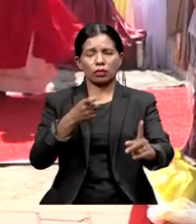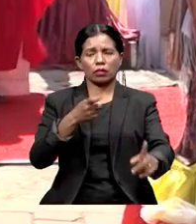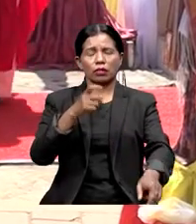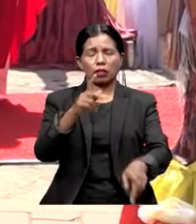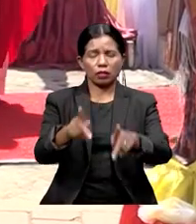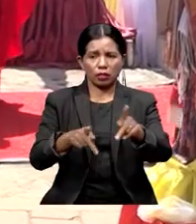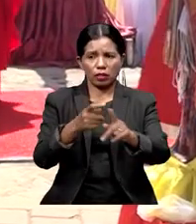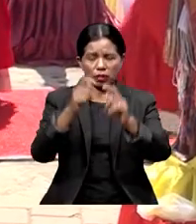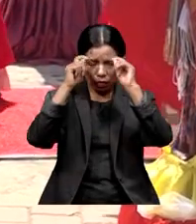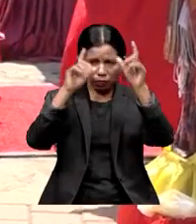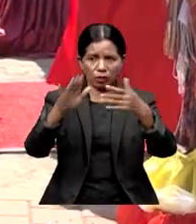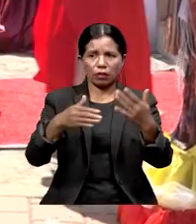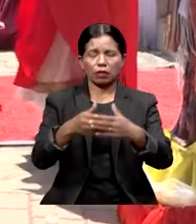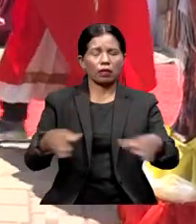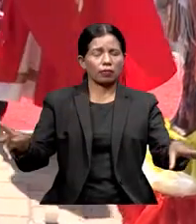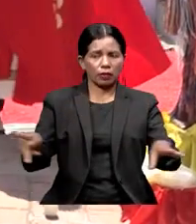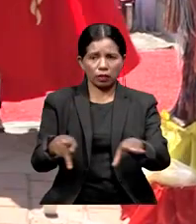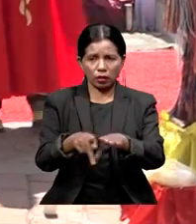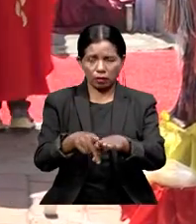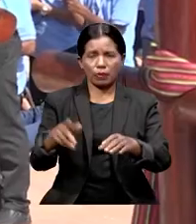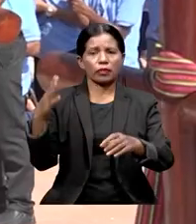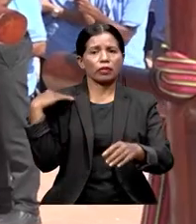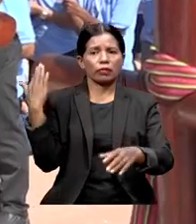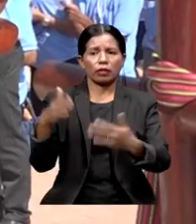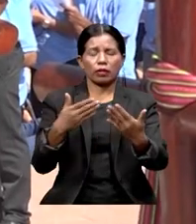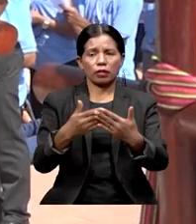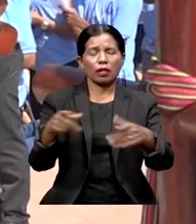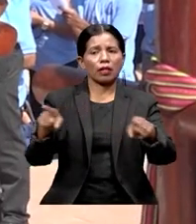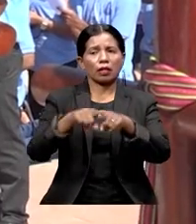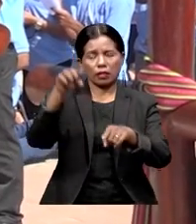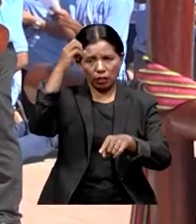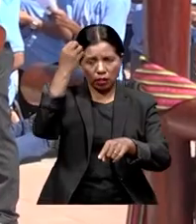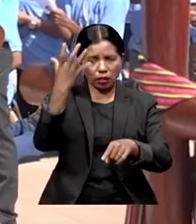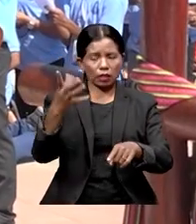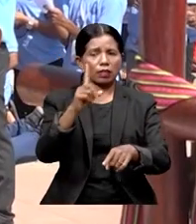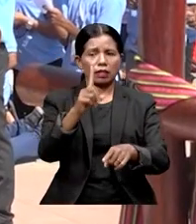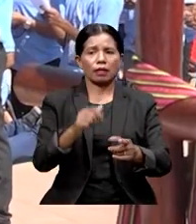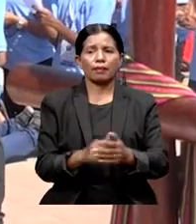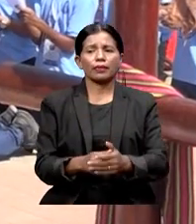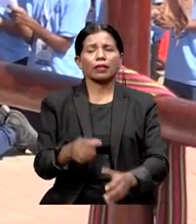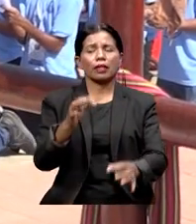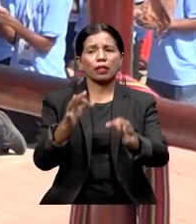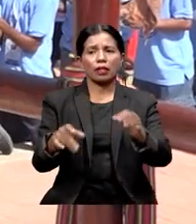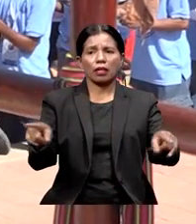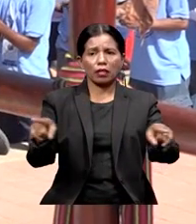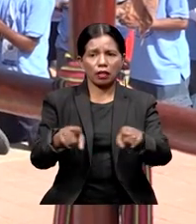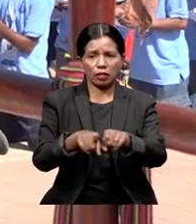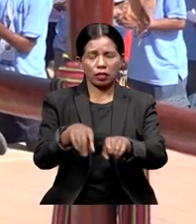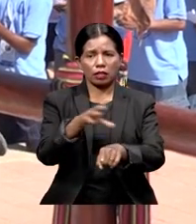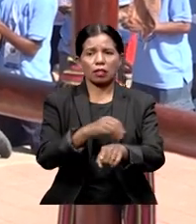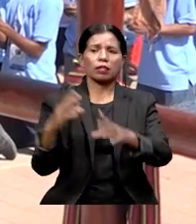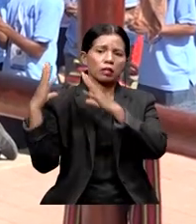na toma. O presença jovem Sira nianê, nuda graça ida. Experiência idane, nuda